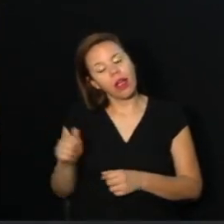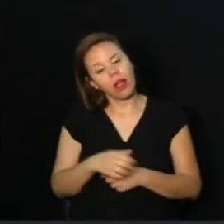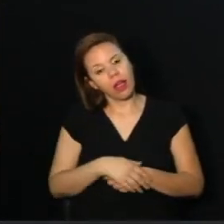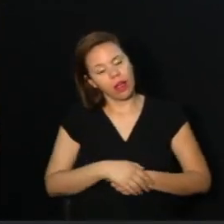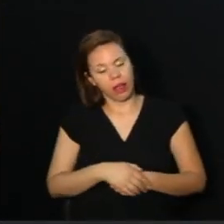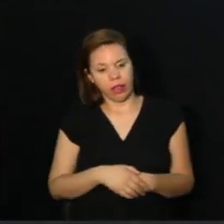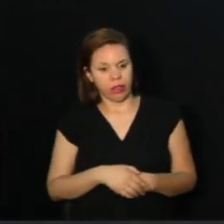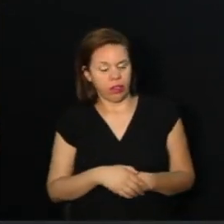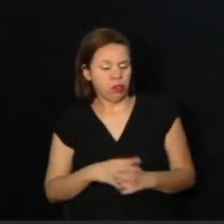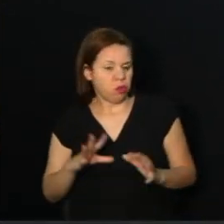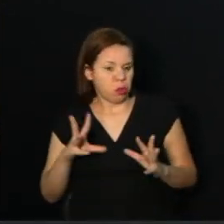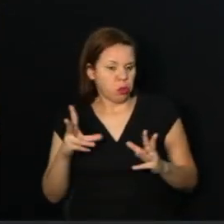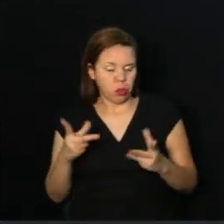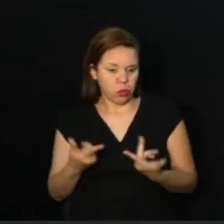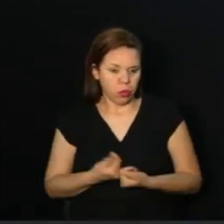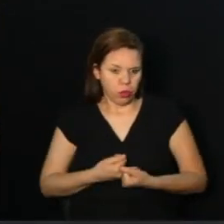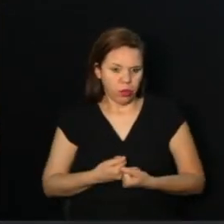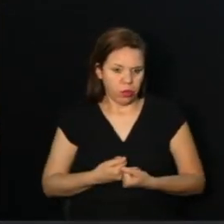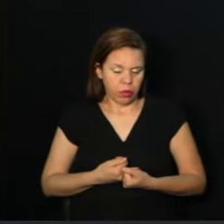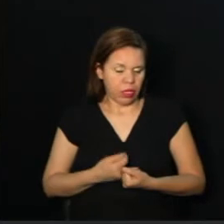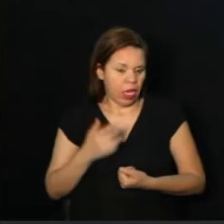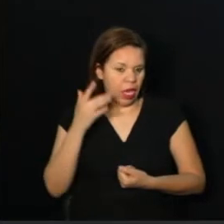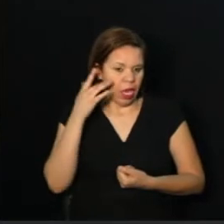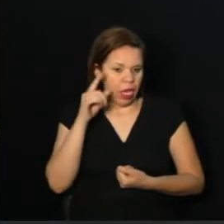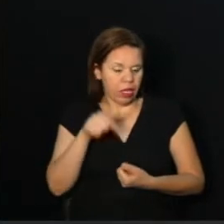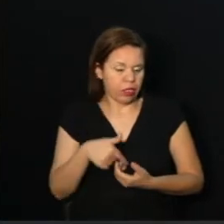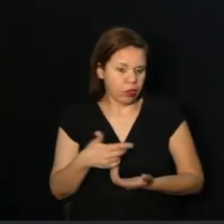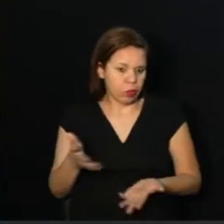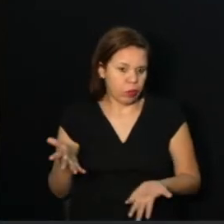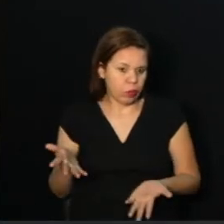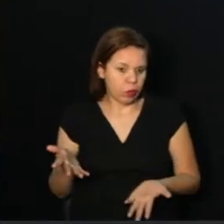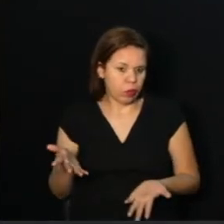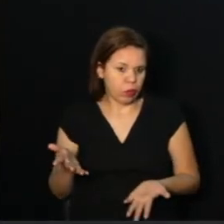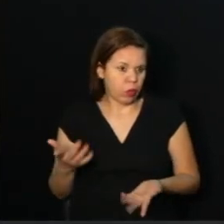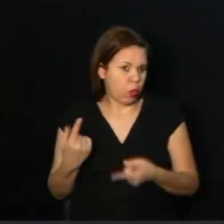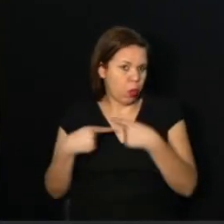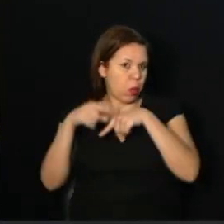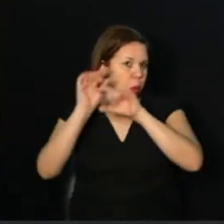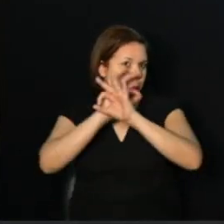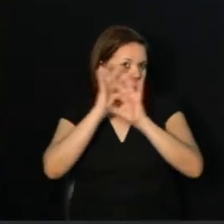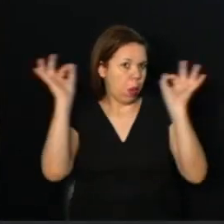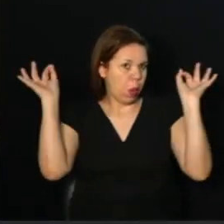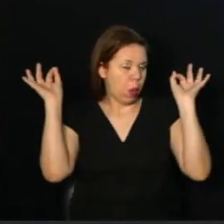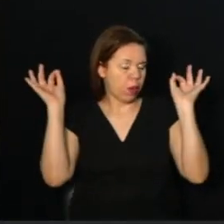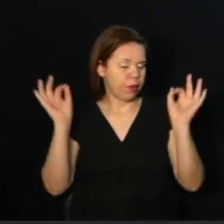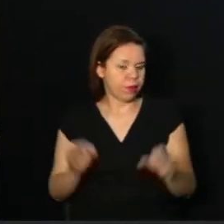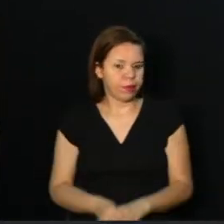B-O-L-A, e todo mundo acha que aquilo é um fenômeno.